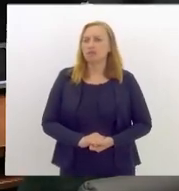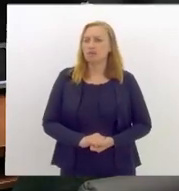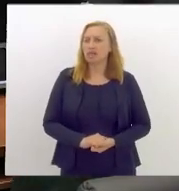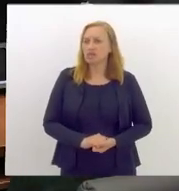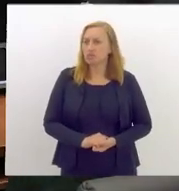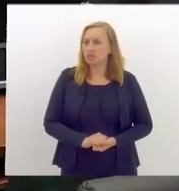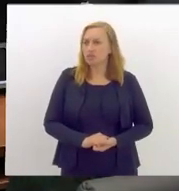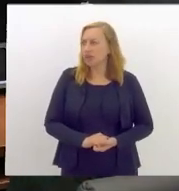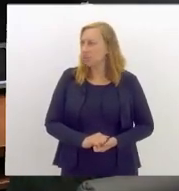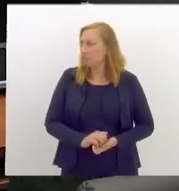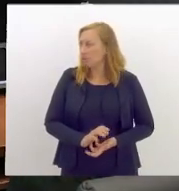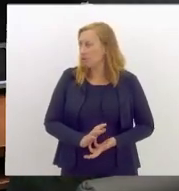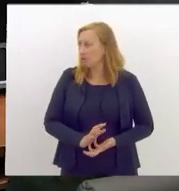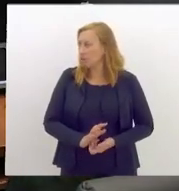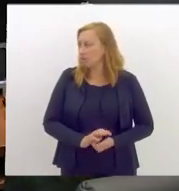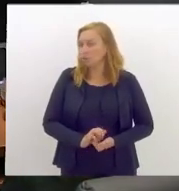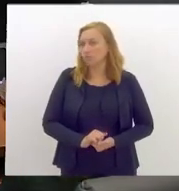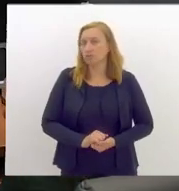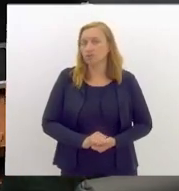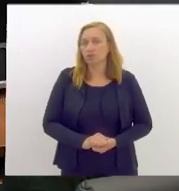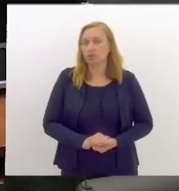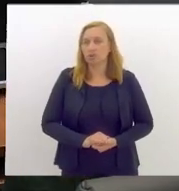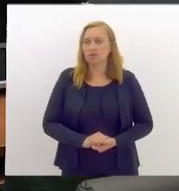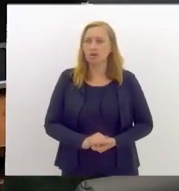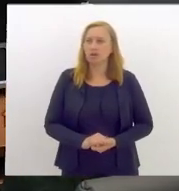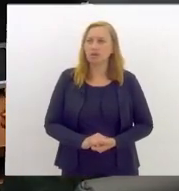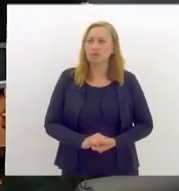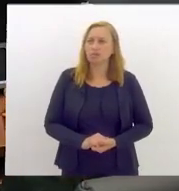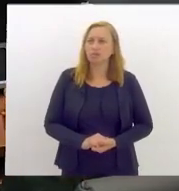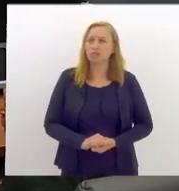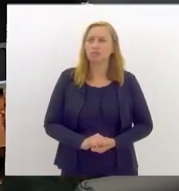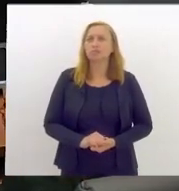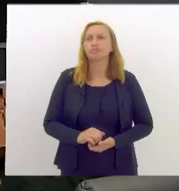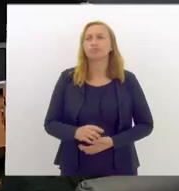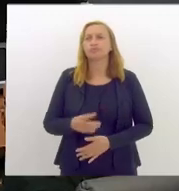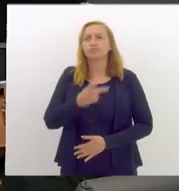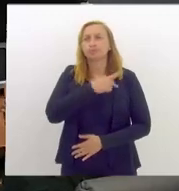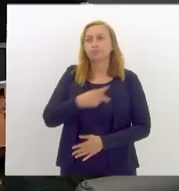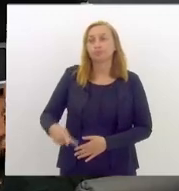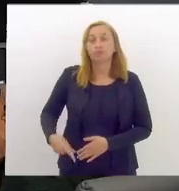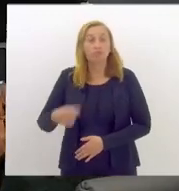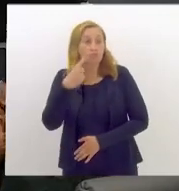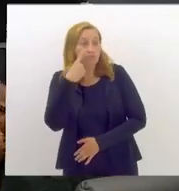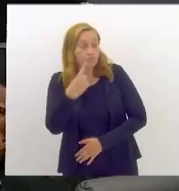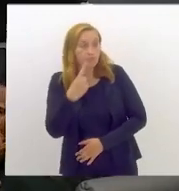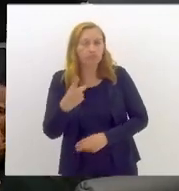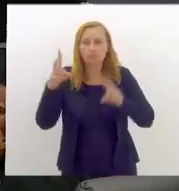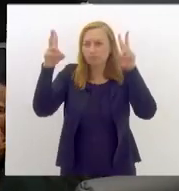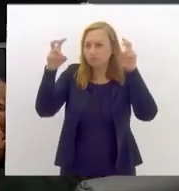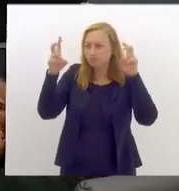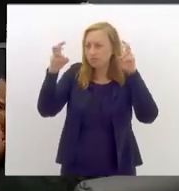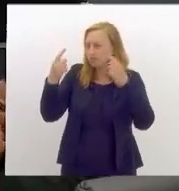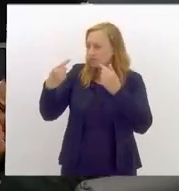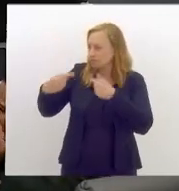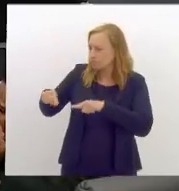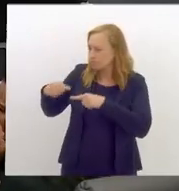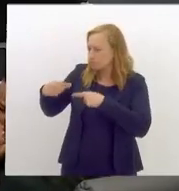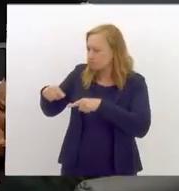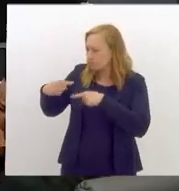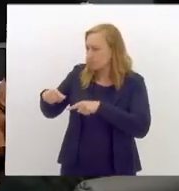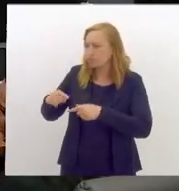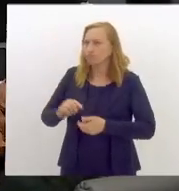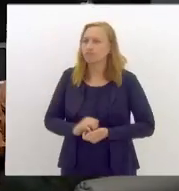é óbvio que quando a gente vê uma situação como essa e que provoca